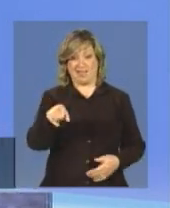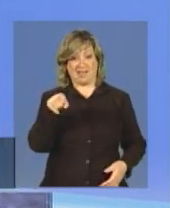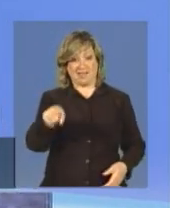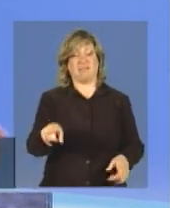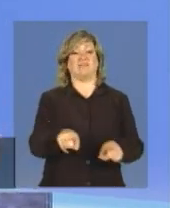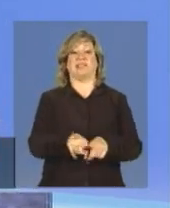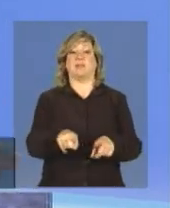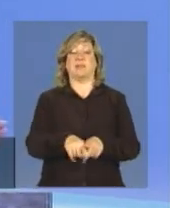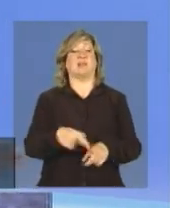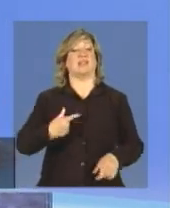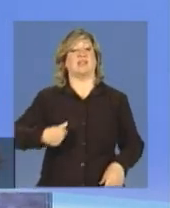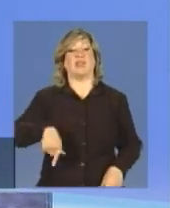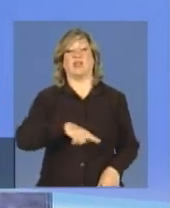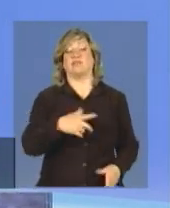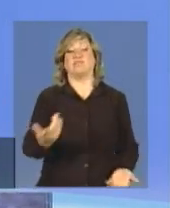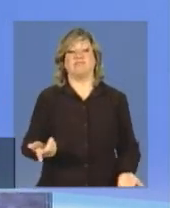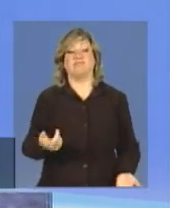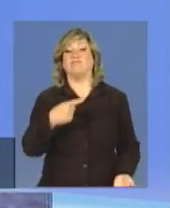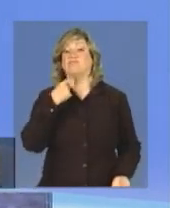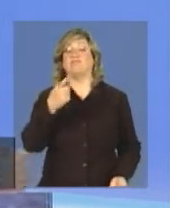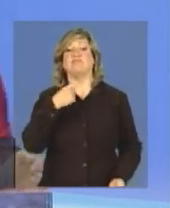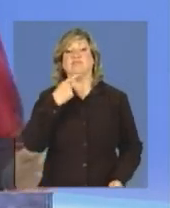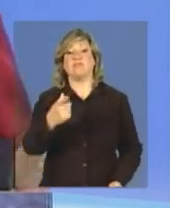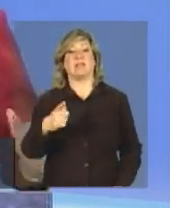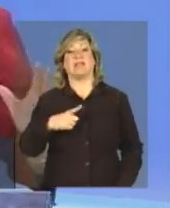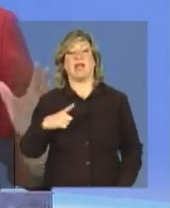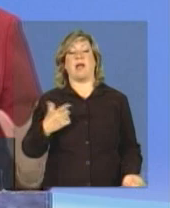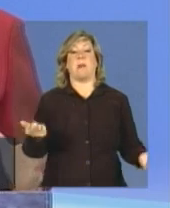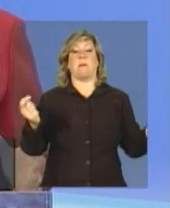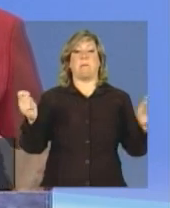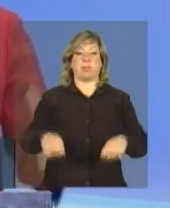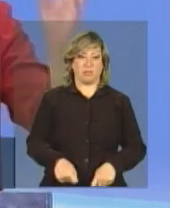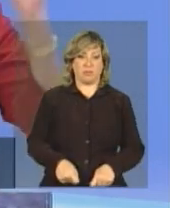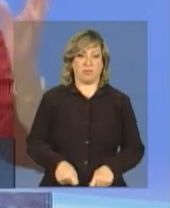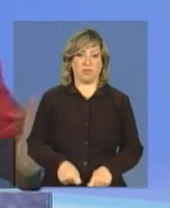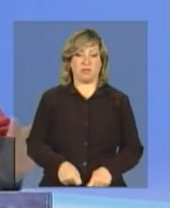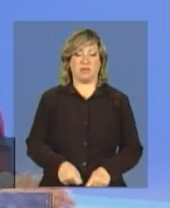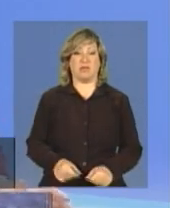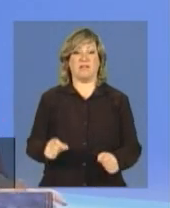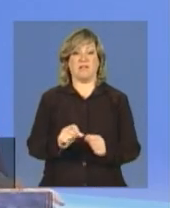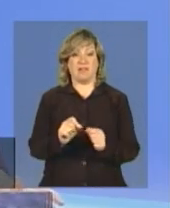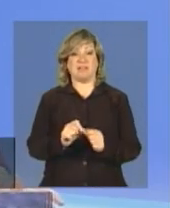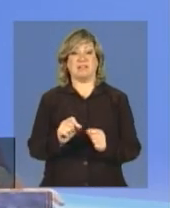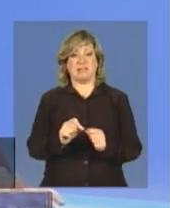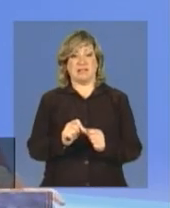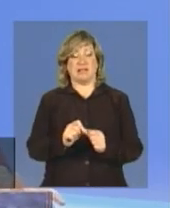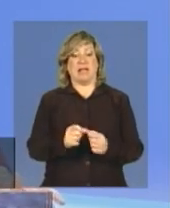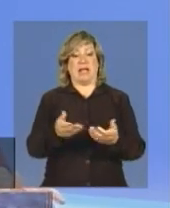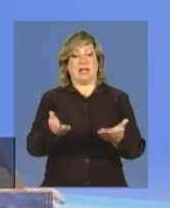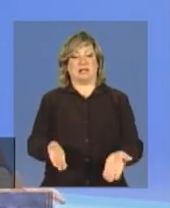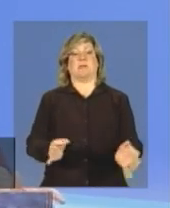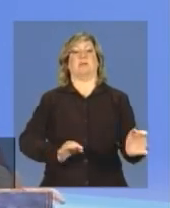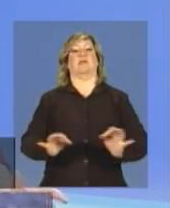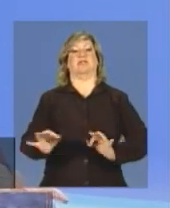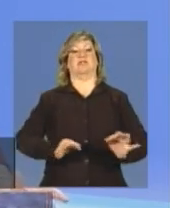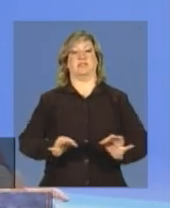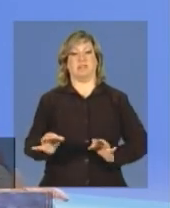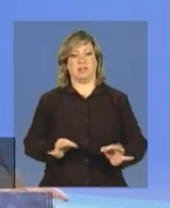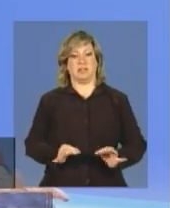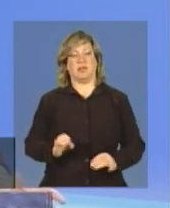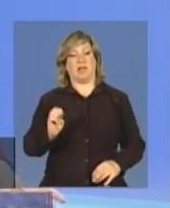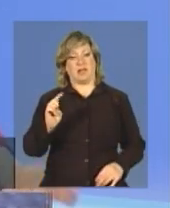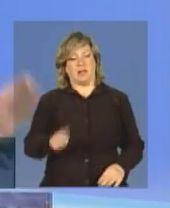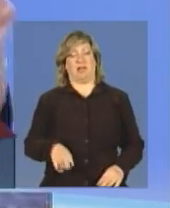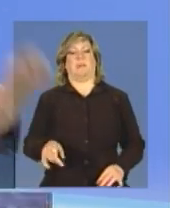também, nós não teríamos a possibilidade de construir esse projeto, que é